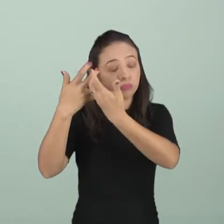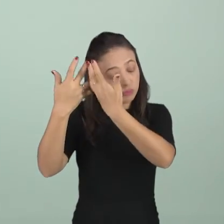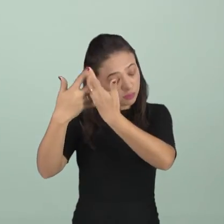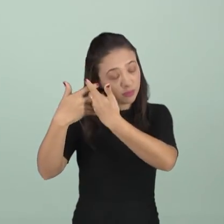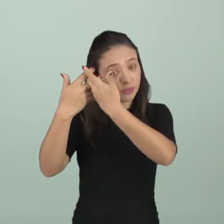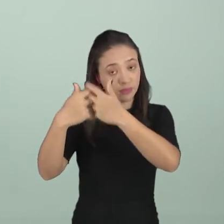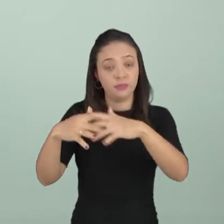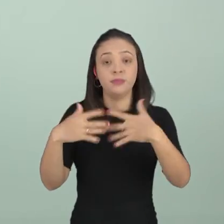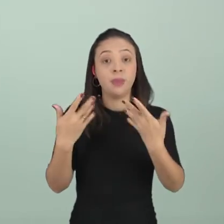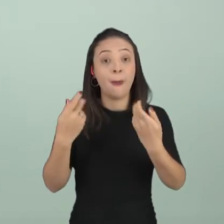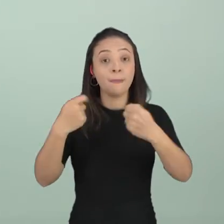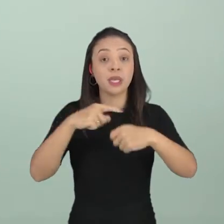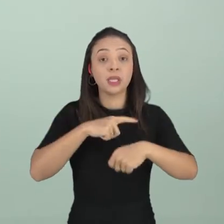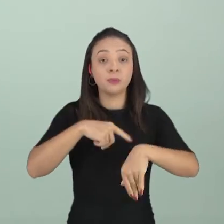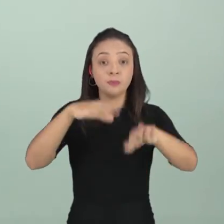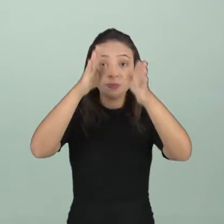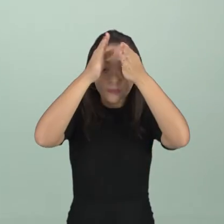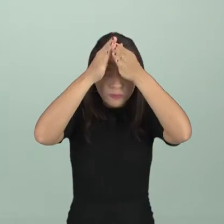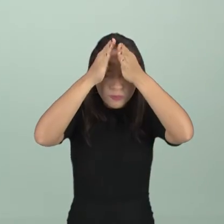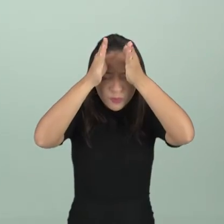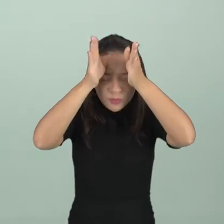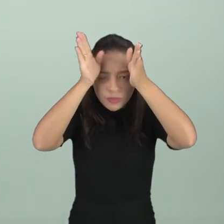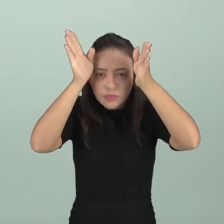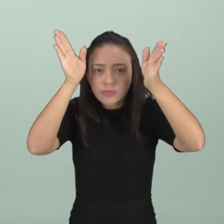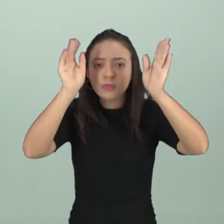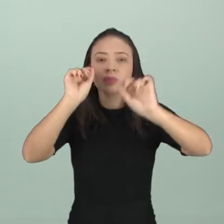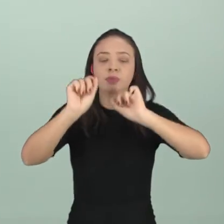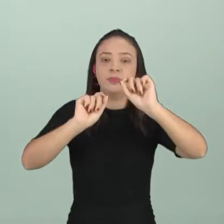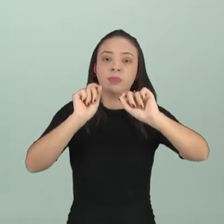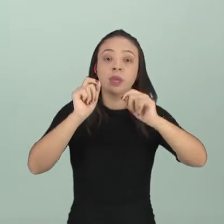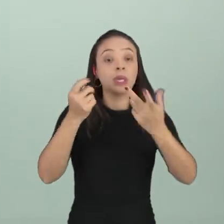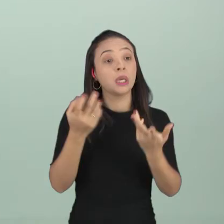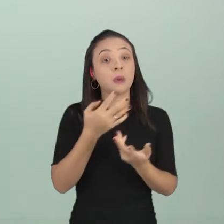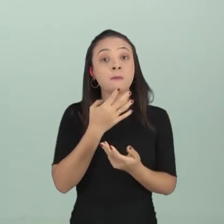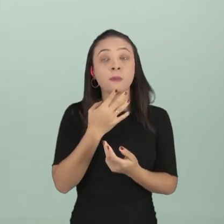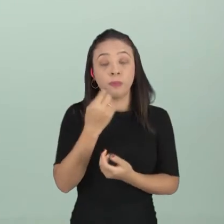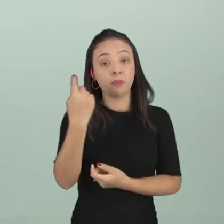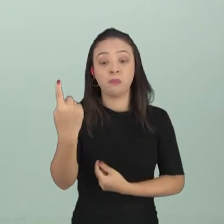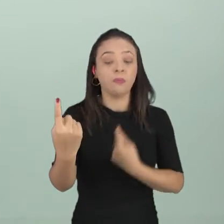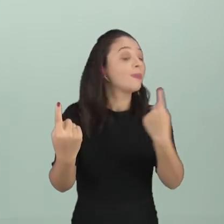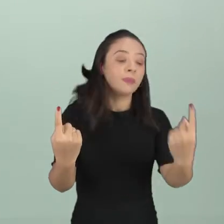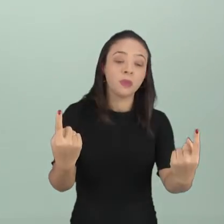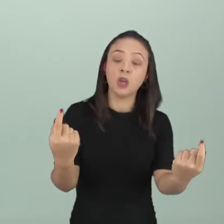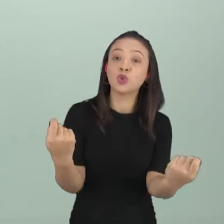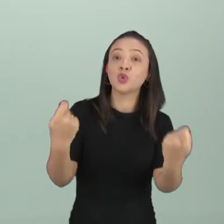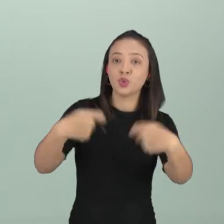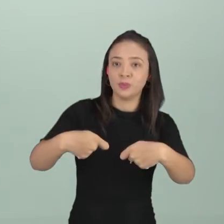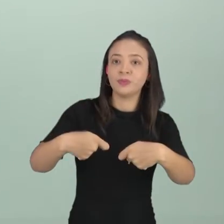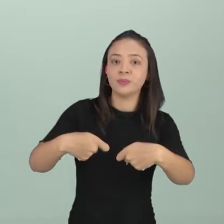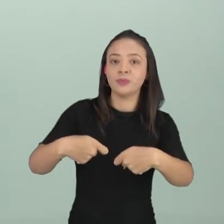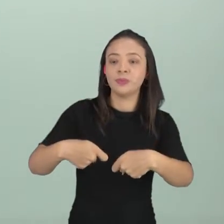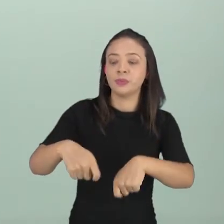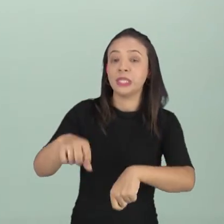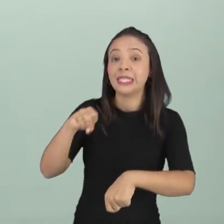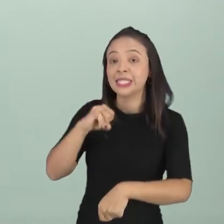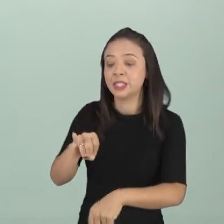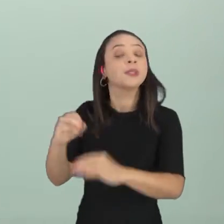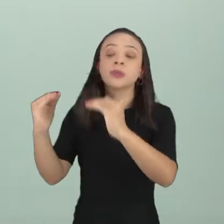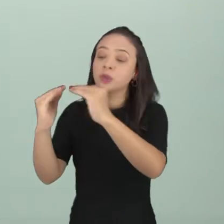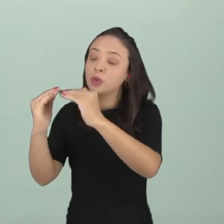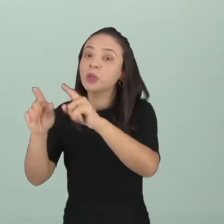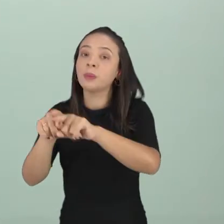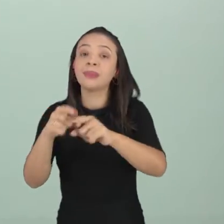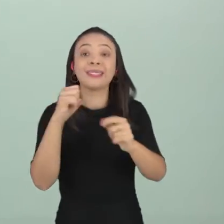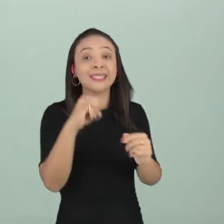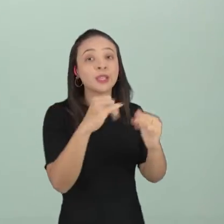eu disse, você tem que ter uma mente aberta para poder lidar com os dois lados, né? O meu argumento a favor e o meu